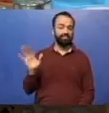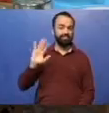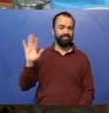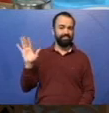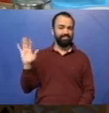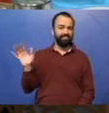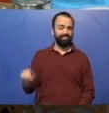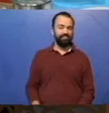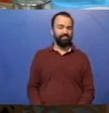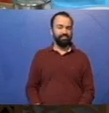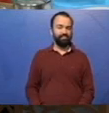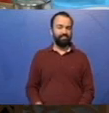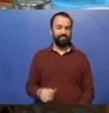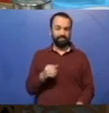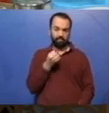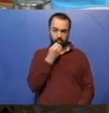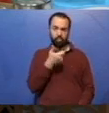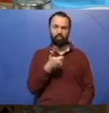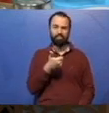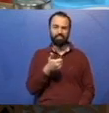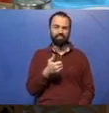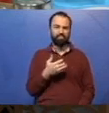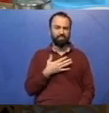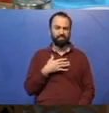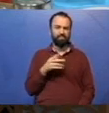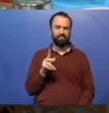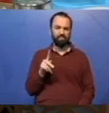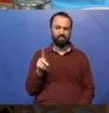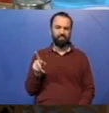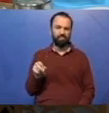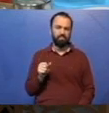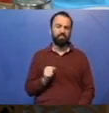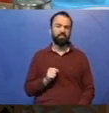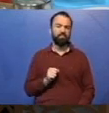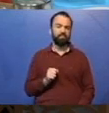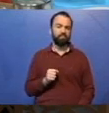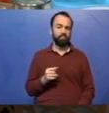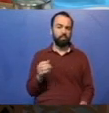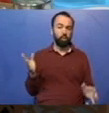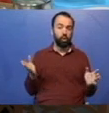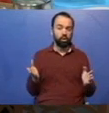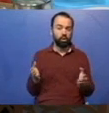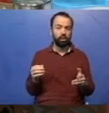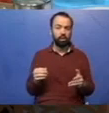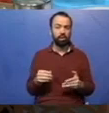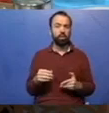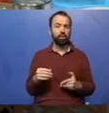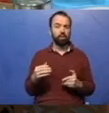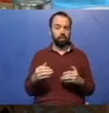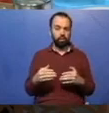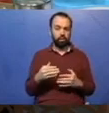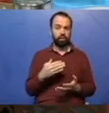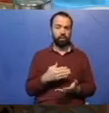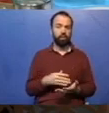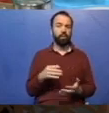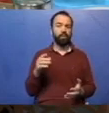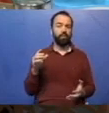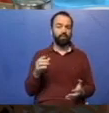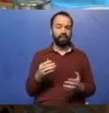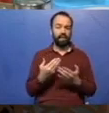Olá, crianças, tudo bem? Eu sou a professora Michele. Hoje nós vamos para a nossa aula